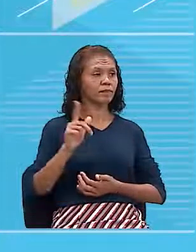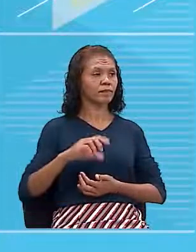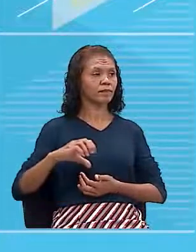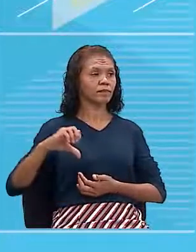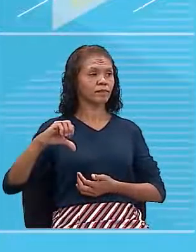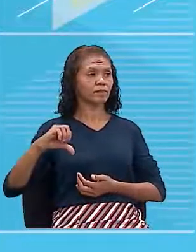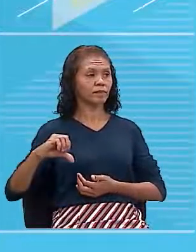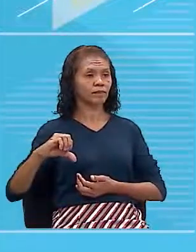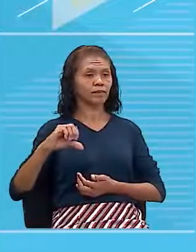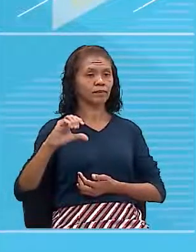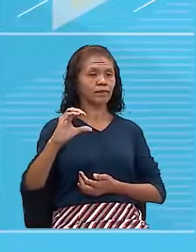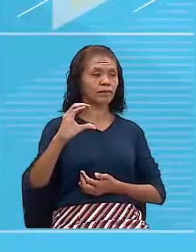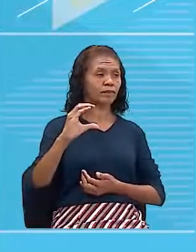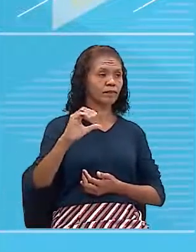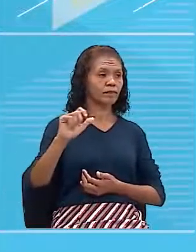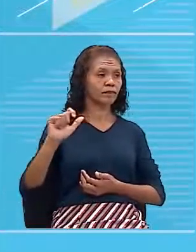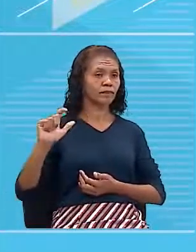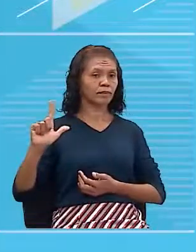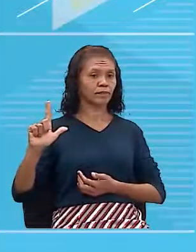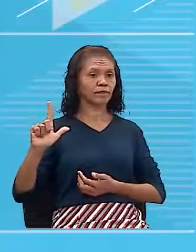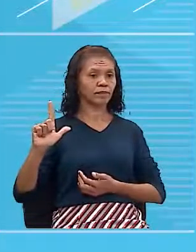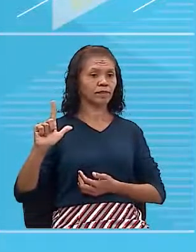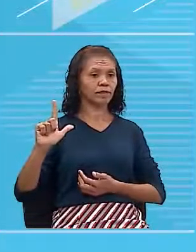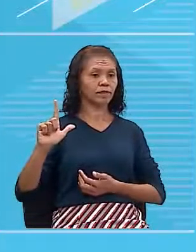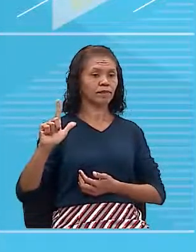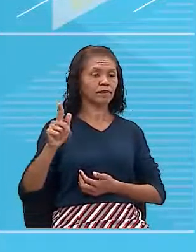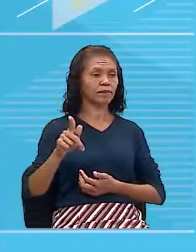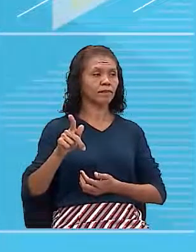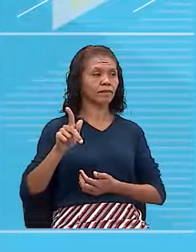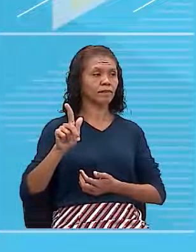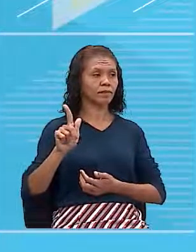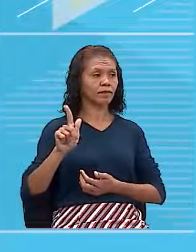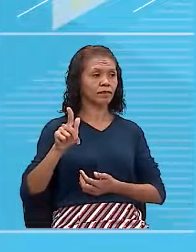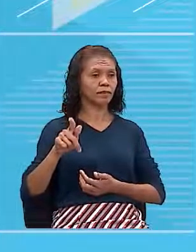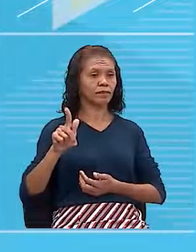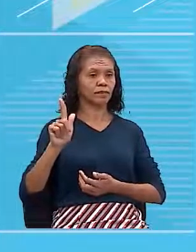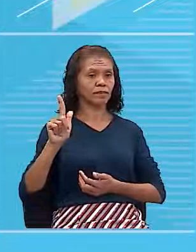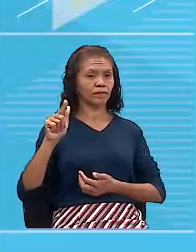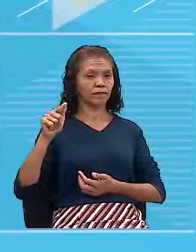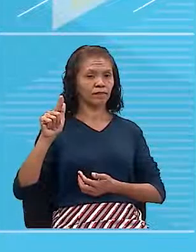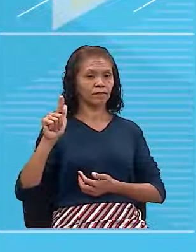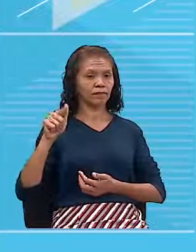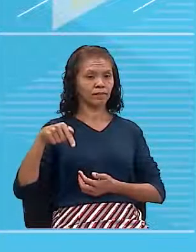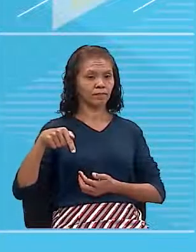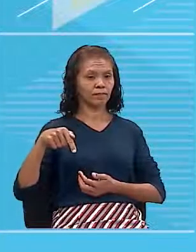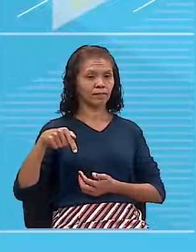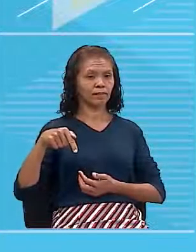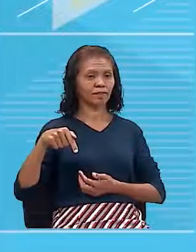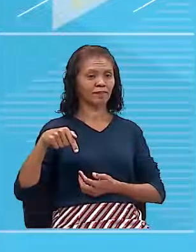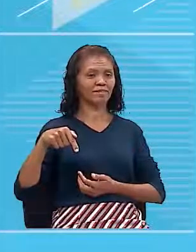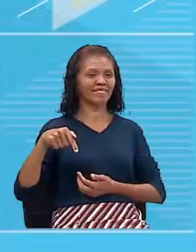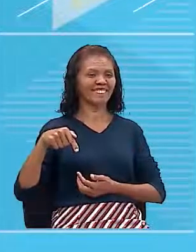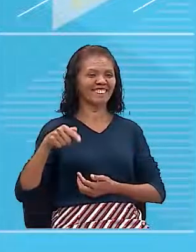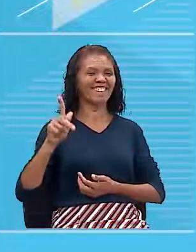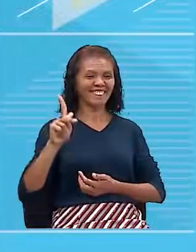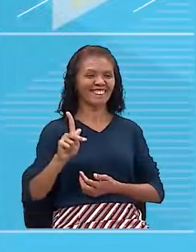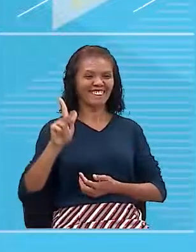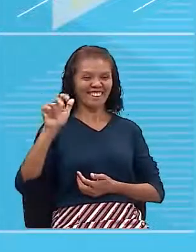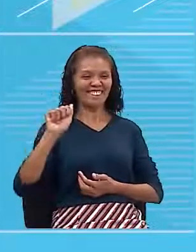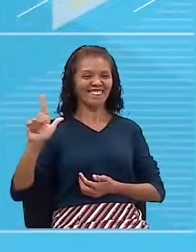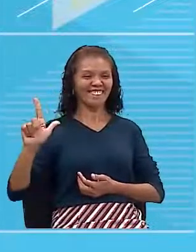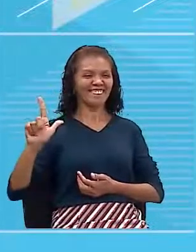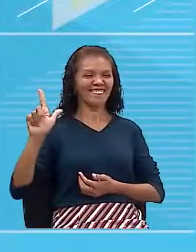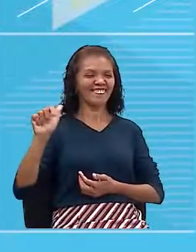água e Vocês entenderam e se tem 9